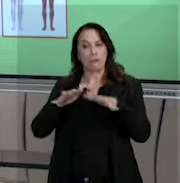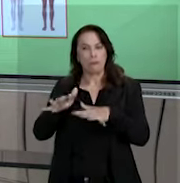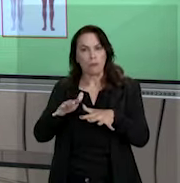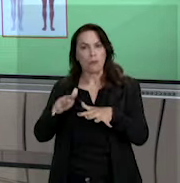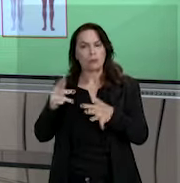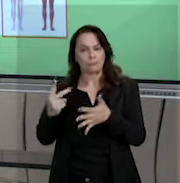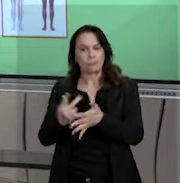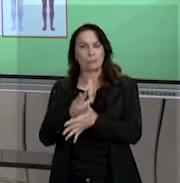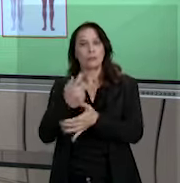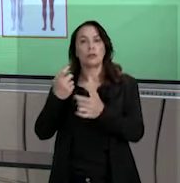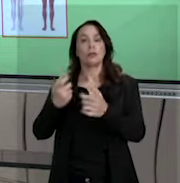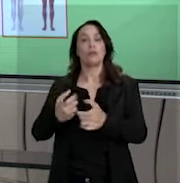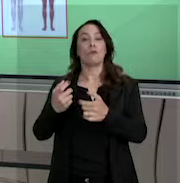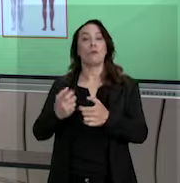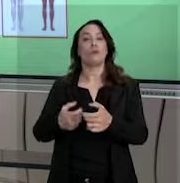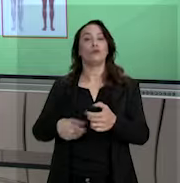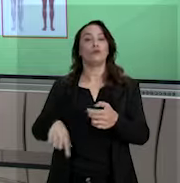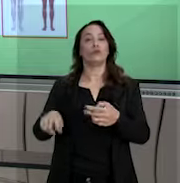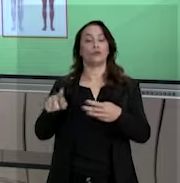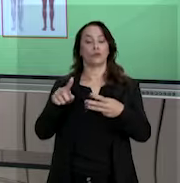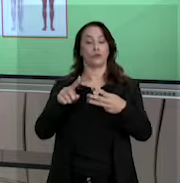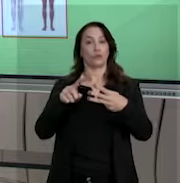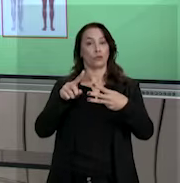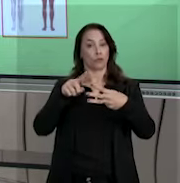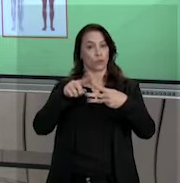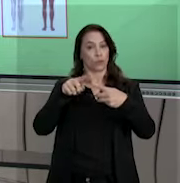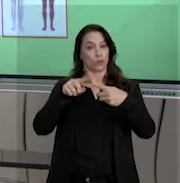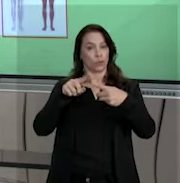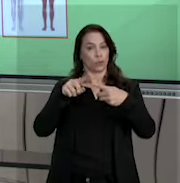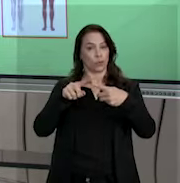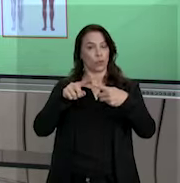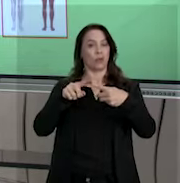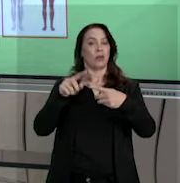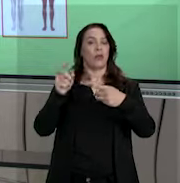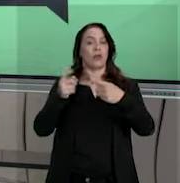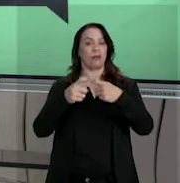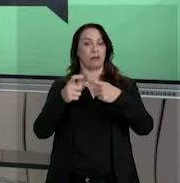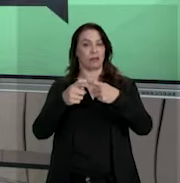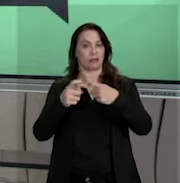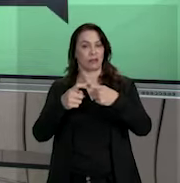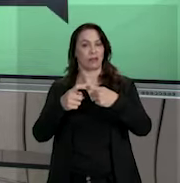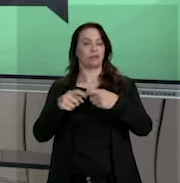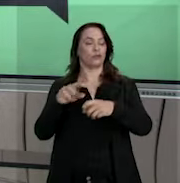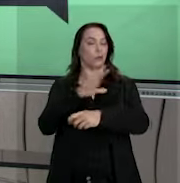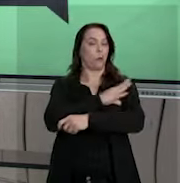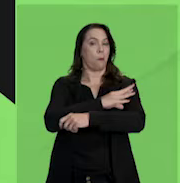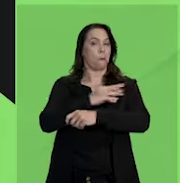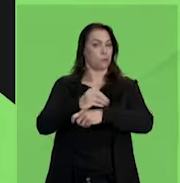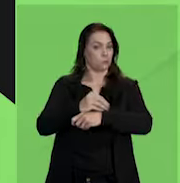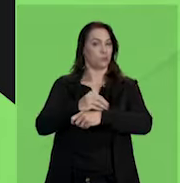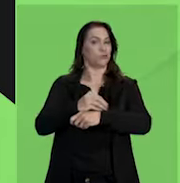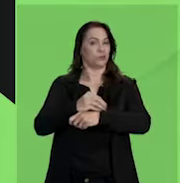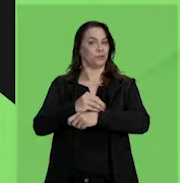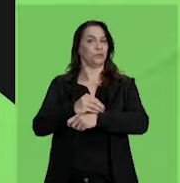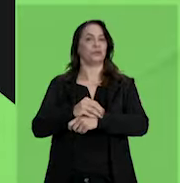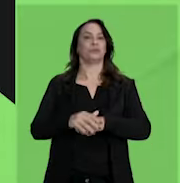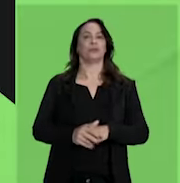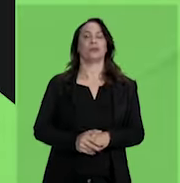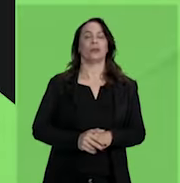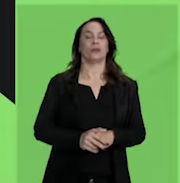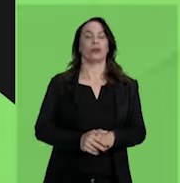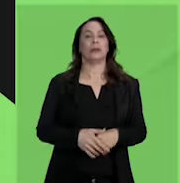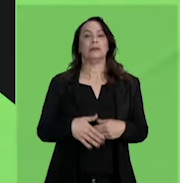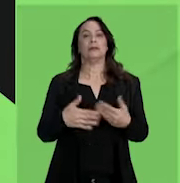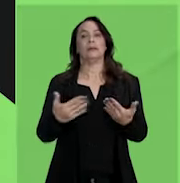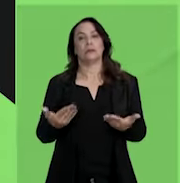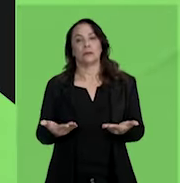esses outros 2 sistemas aqui, tá? Esquelético e o muscular. Então, embora a Ludmila